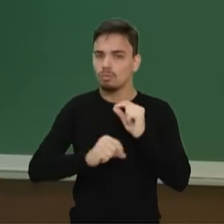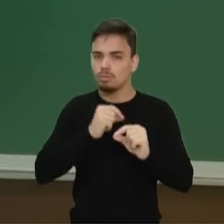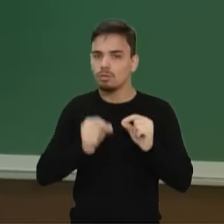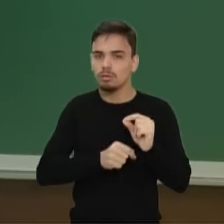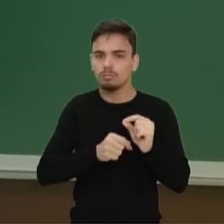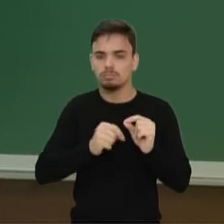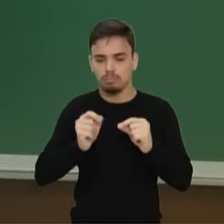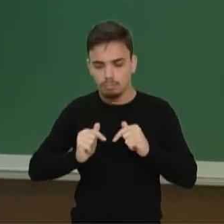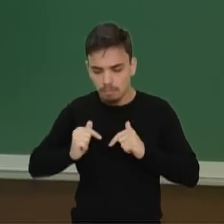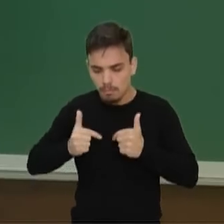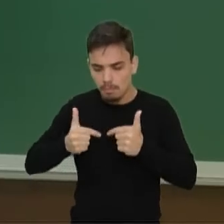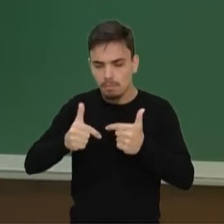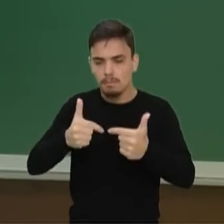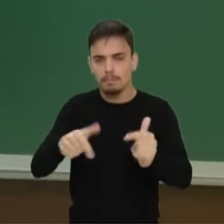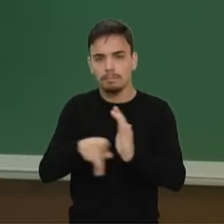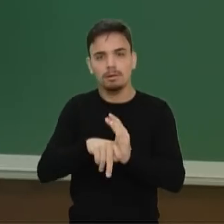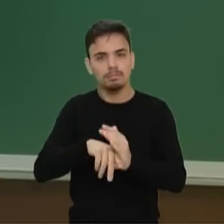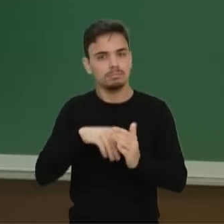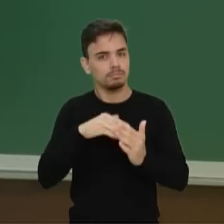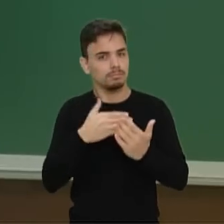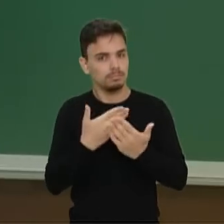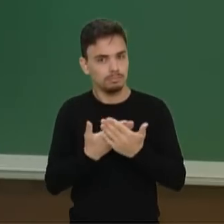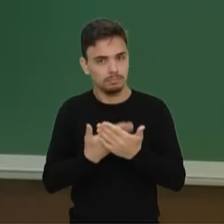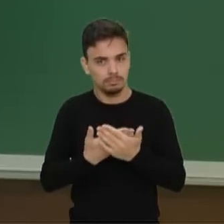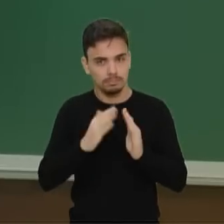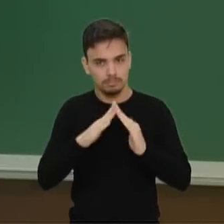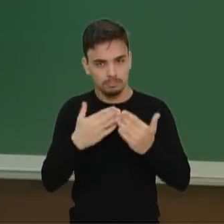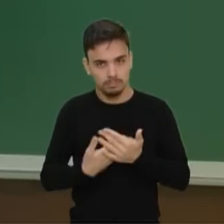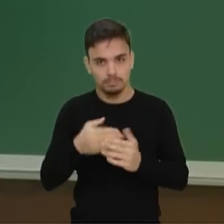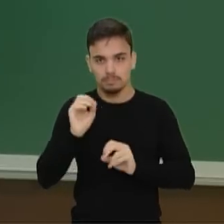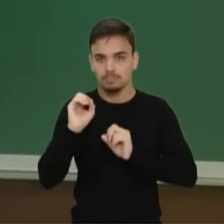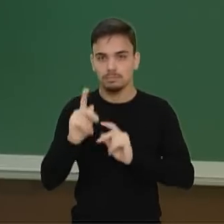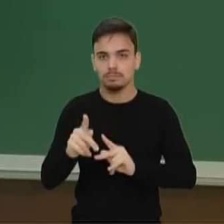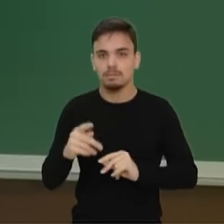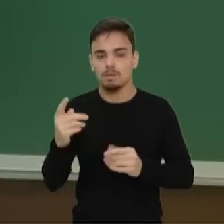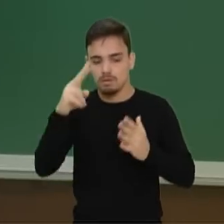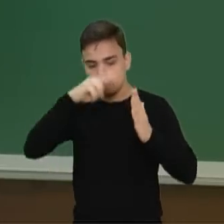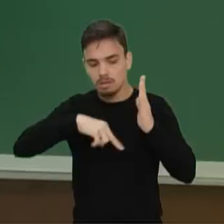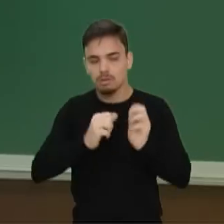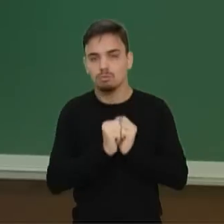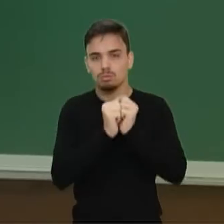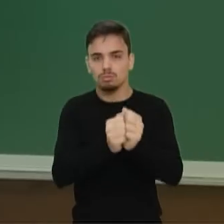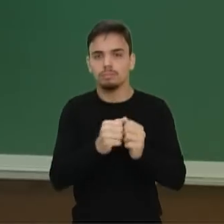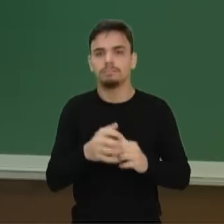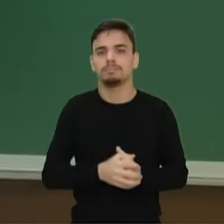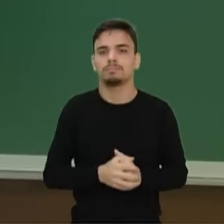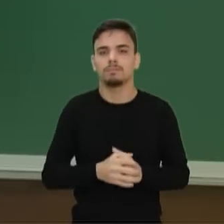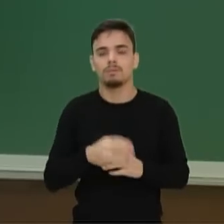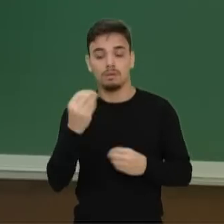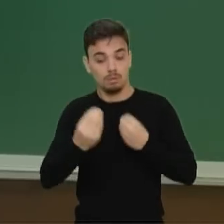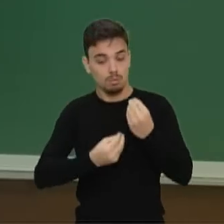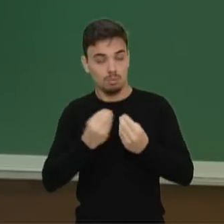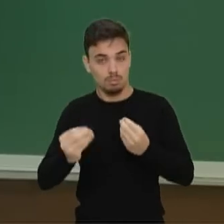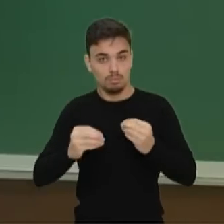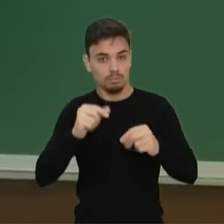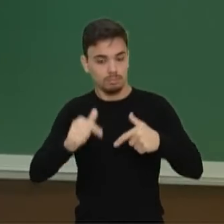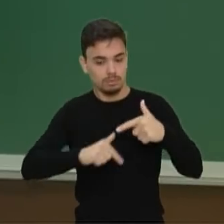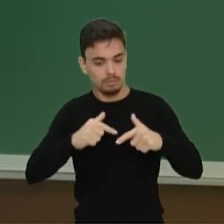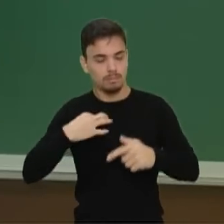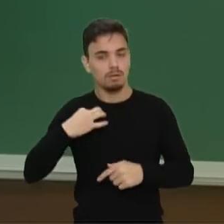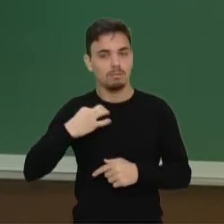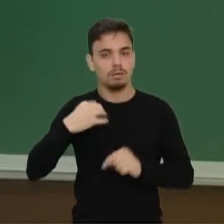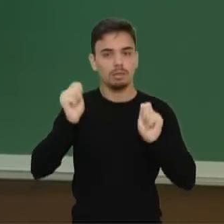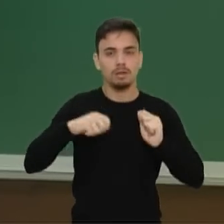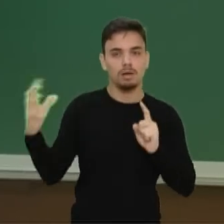nossa jornada escolar ali, ok? Então, leiam comigo lá. Como o trabalho voluntário